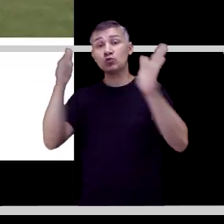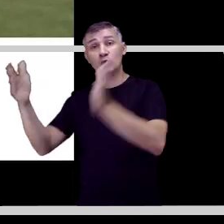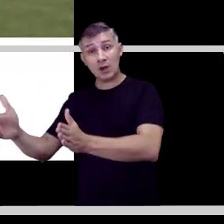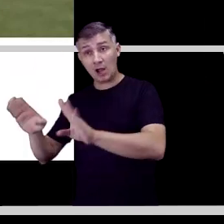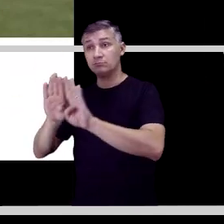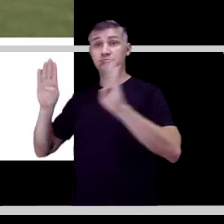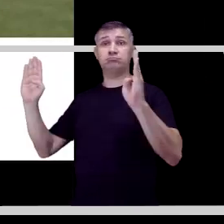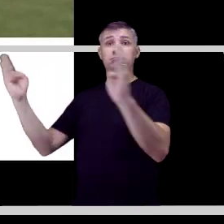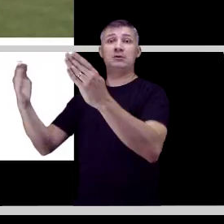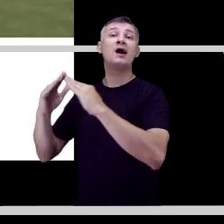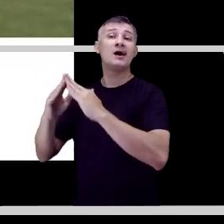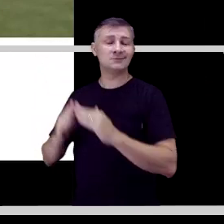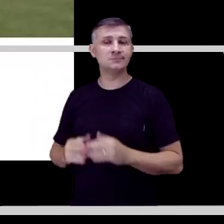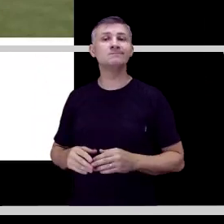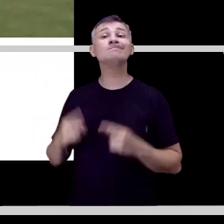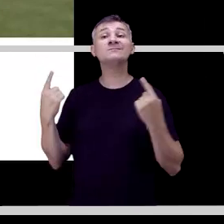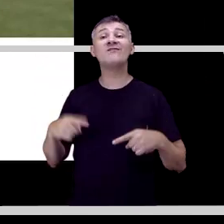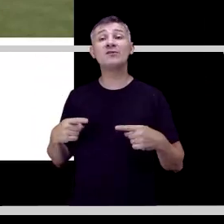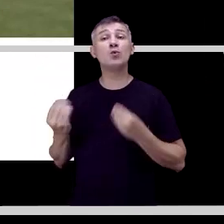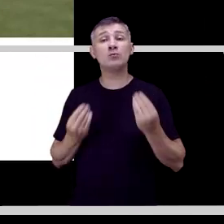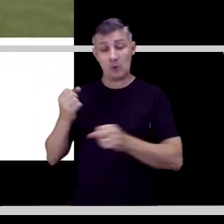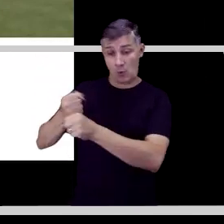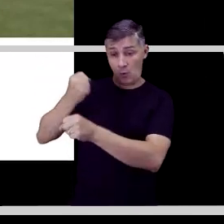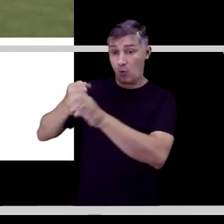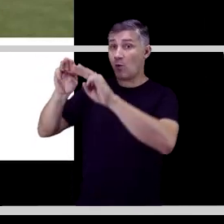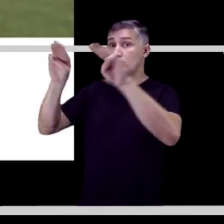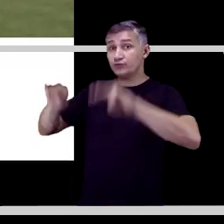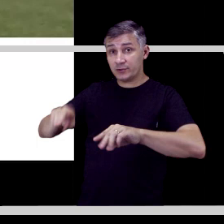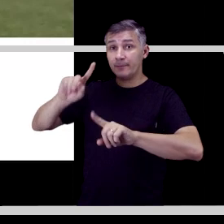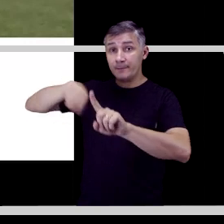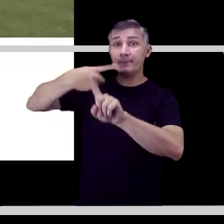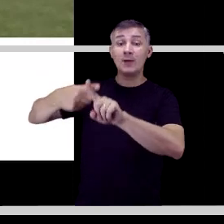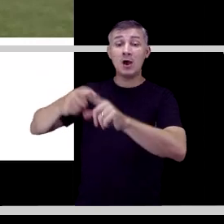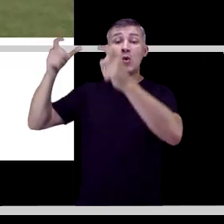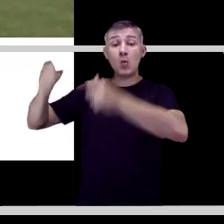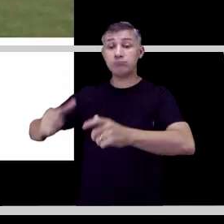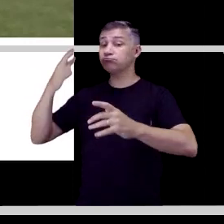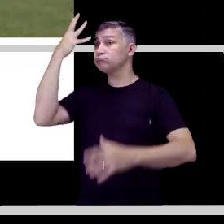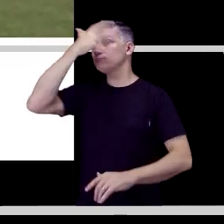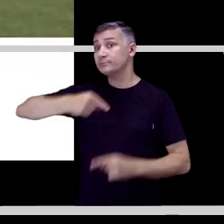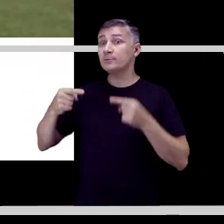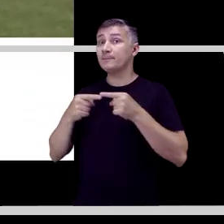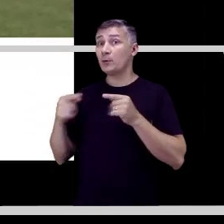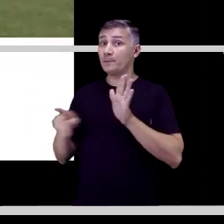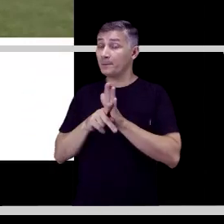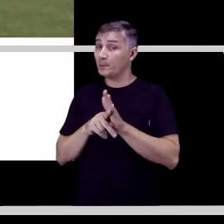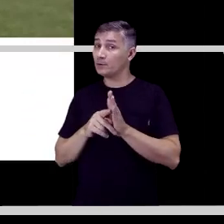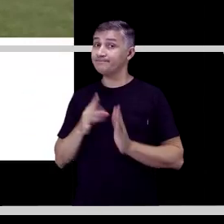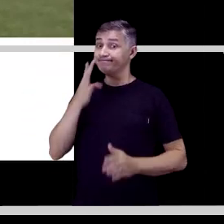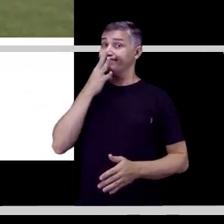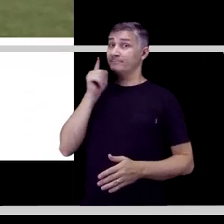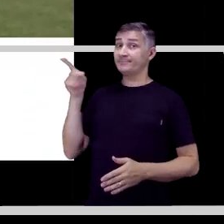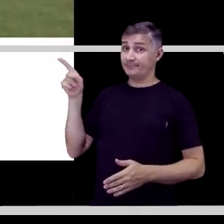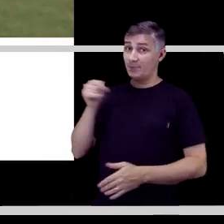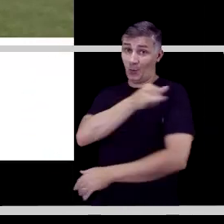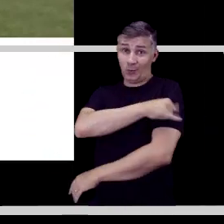terreno totalmente plano, sem nenhum acidente topográfico, sem nenhuma vegetação, e ao lado de um condomínio residencial. Então, o desafio que se colocava nesse